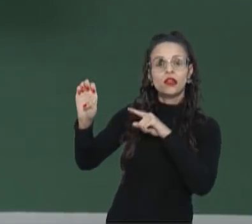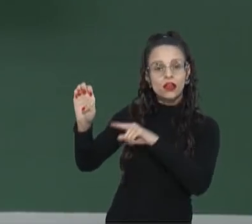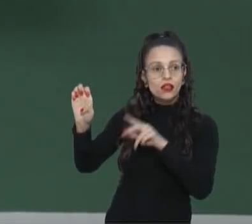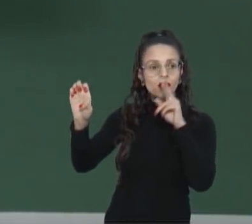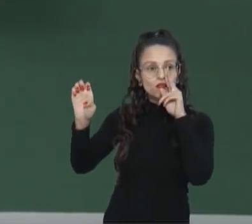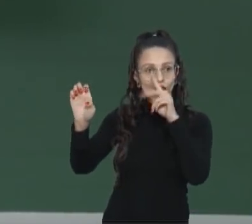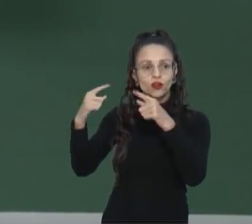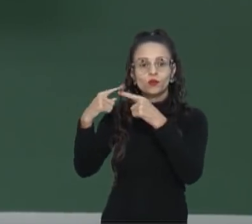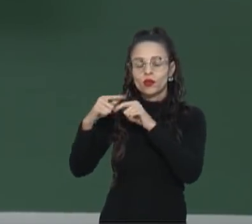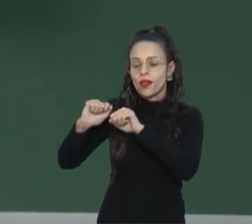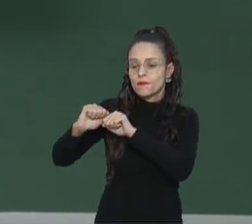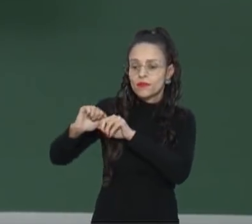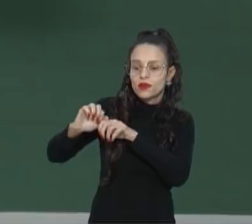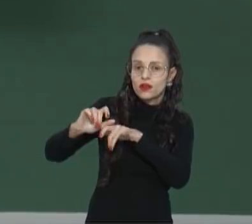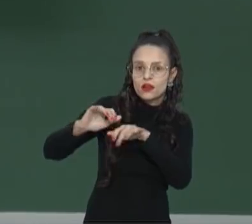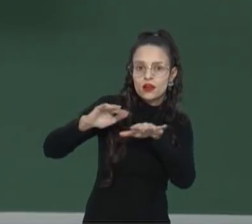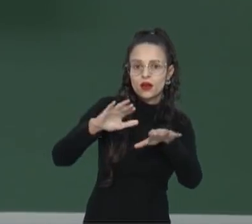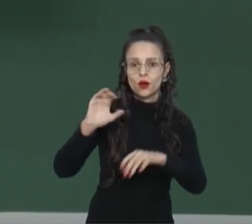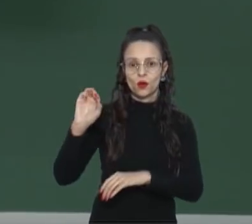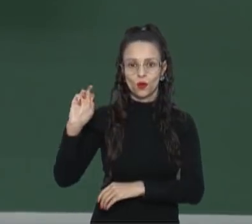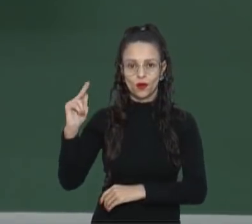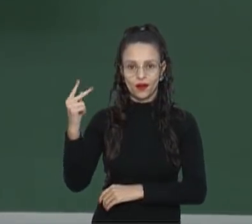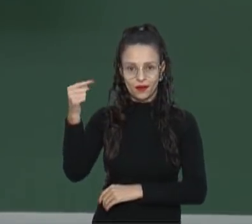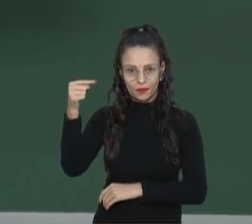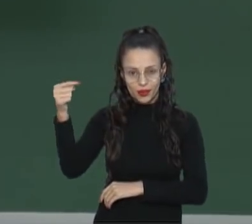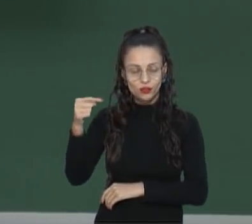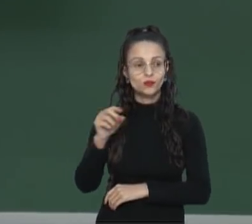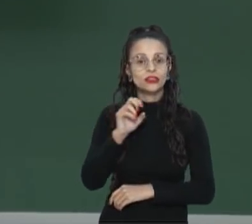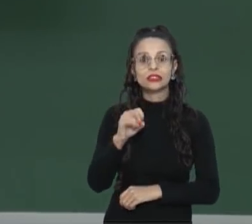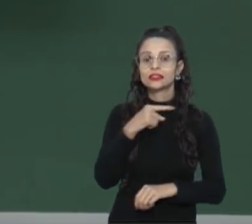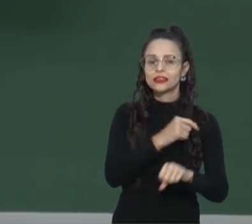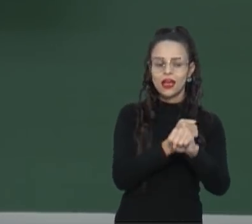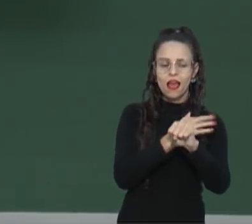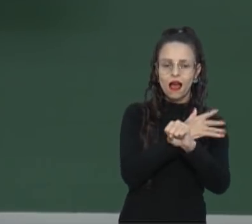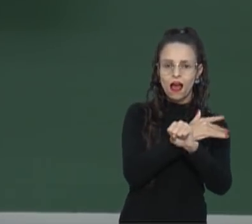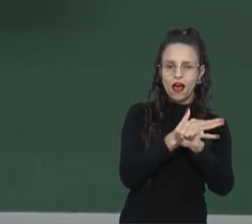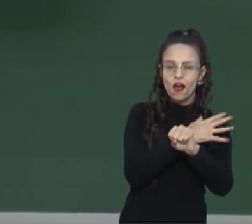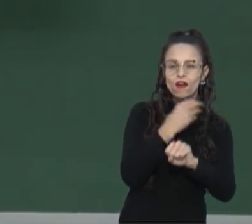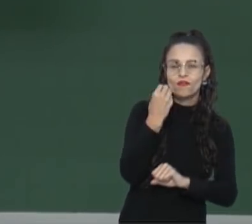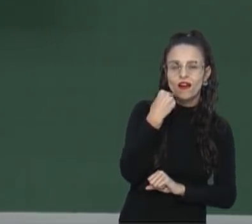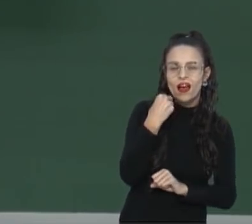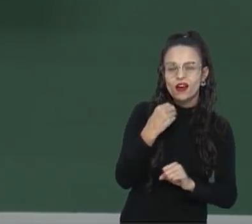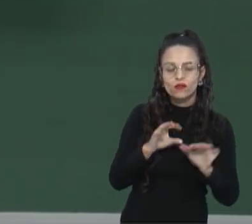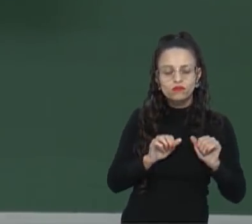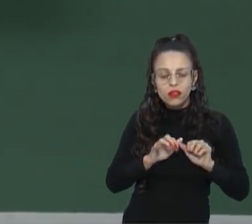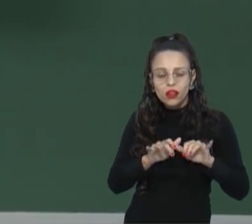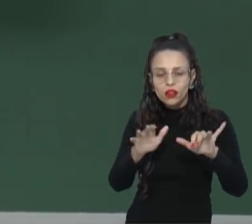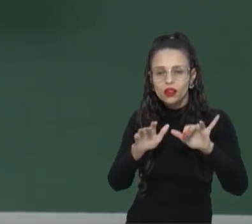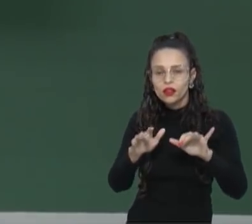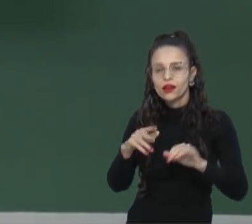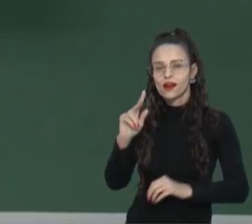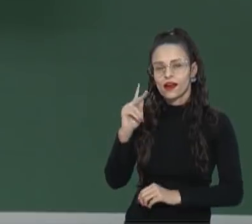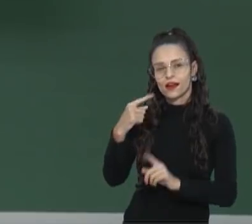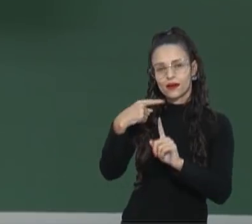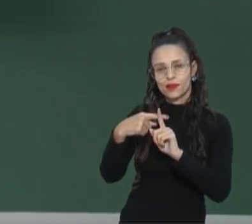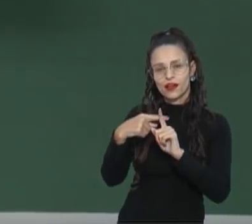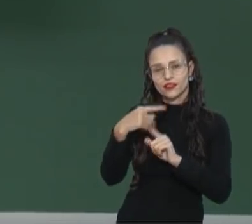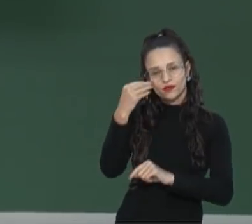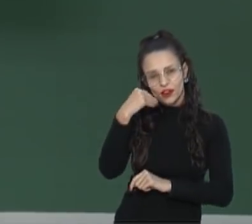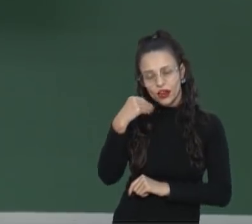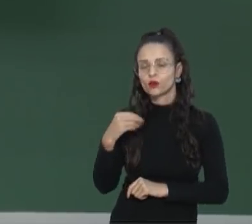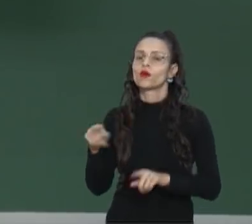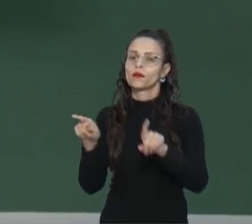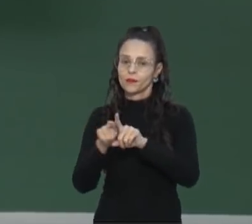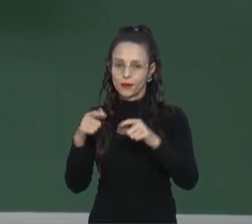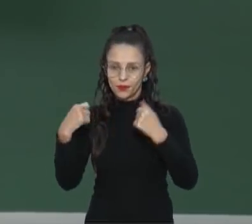libera muita hidroxila. Se eu tiver um ácido fraco, ele vai liberar pouco H+. Então eu vou ter que ter uma base fraca.